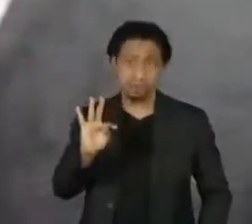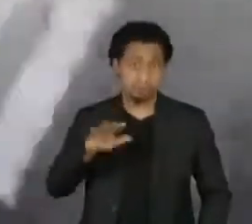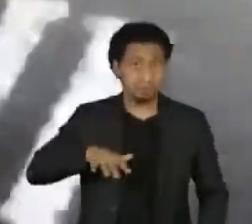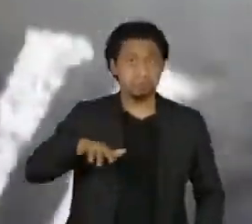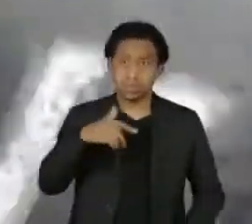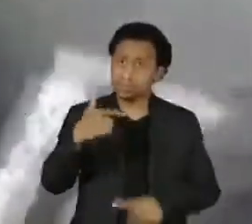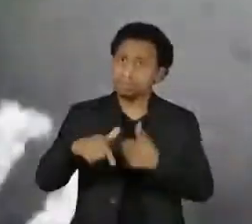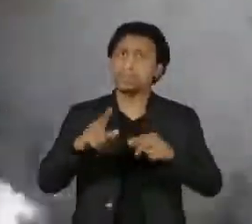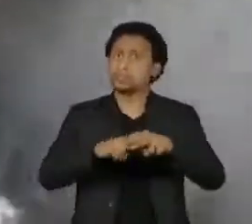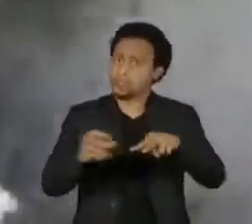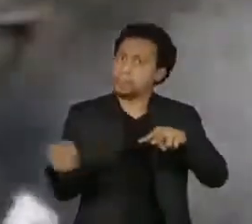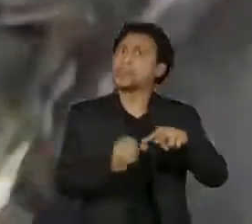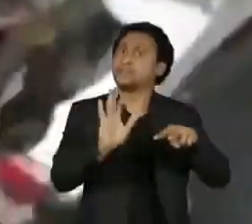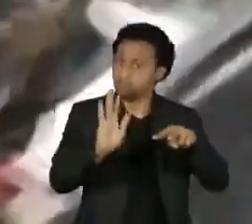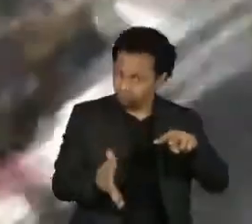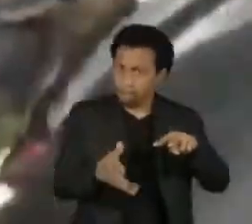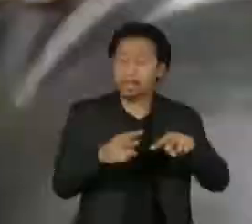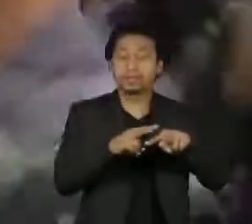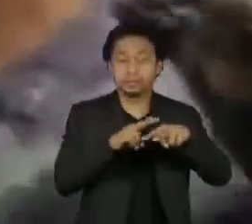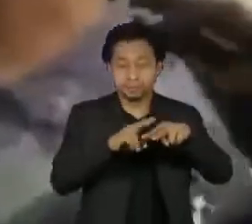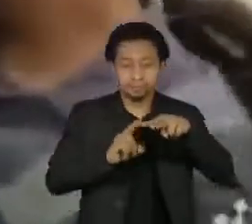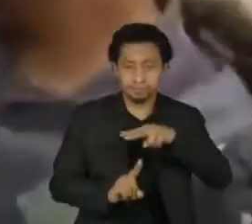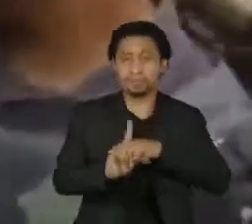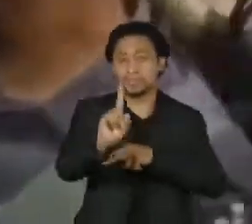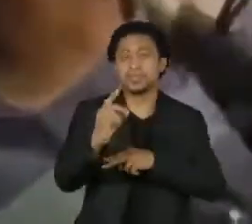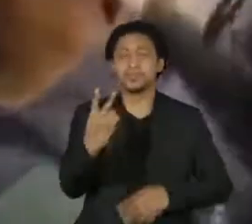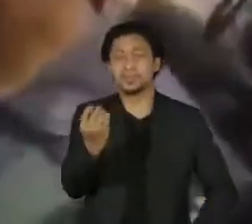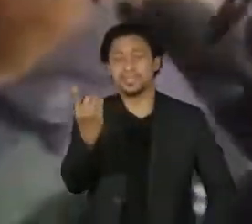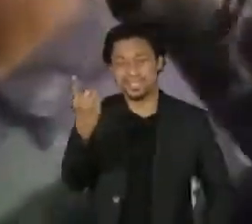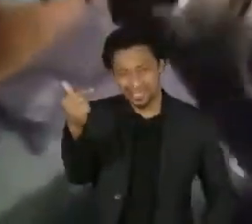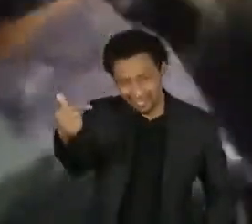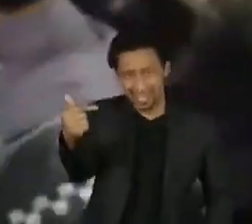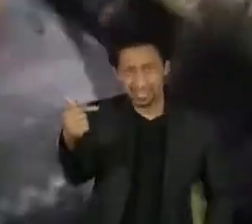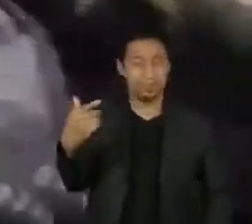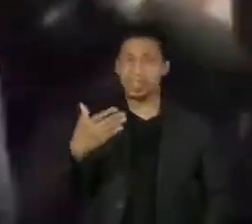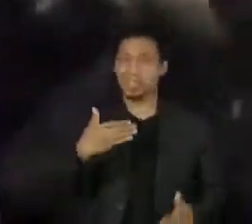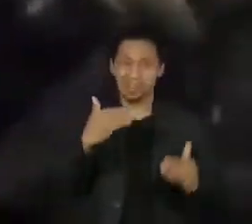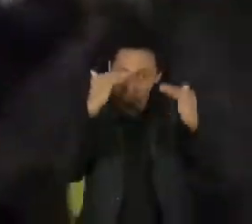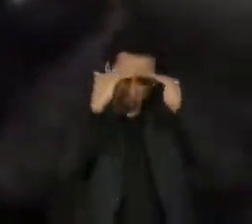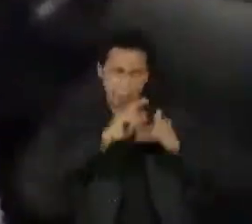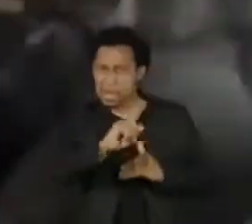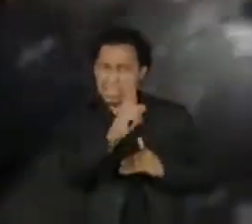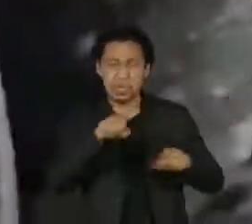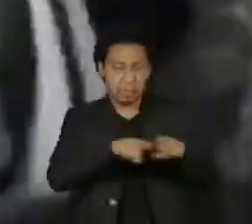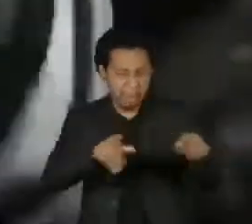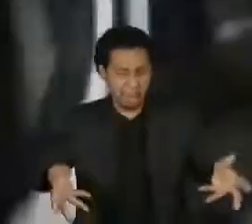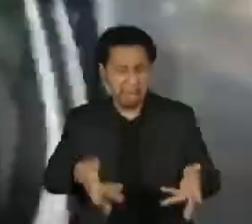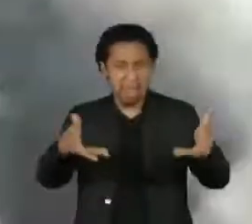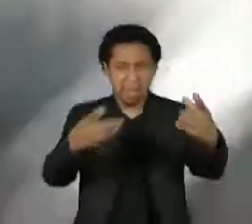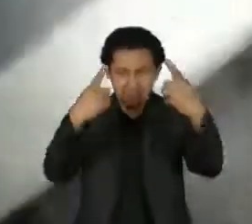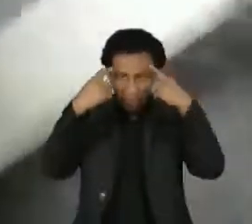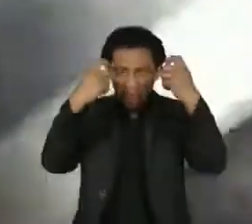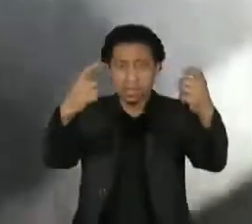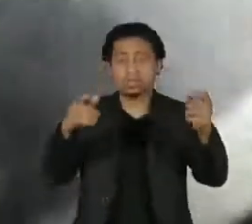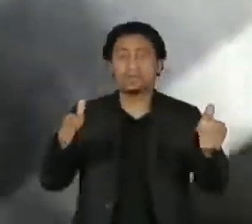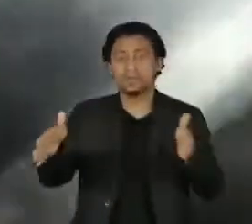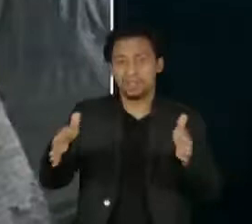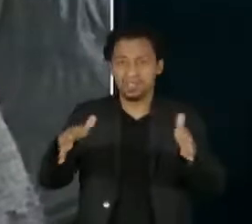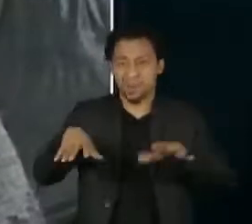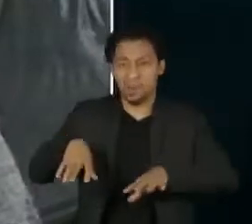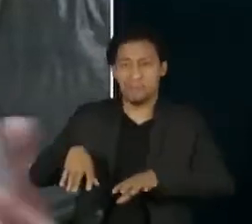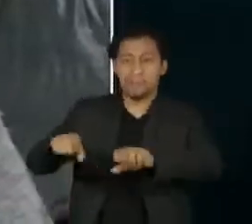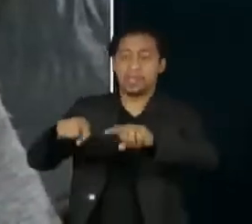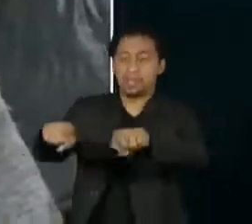solto no mesmo dia, em 2017, por desobediência e incitação à violência durante a reintegração de posse de um terreno